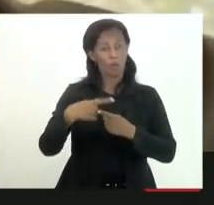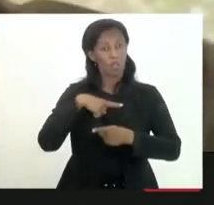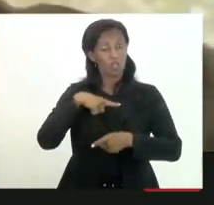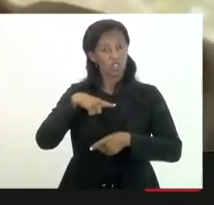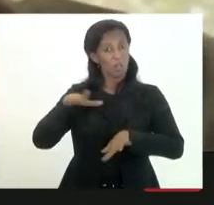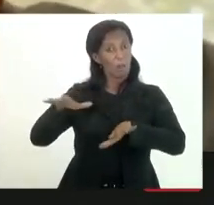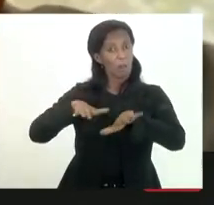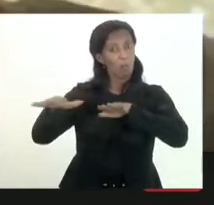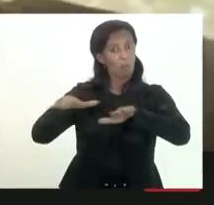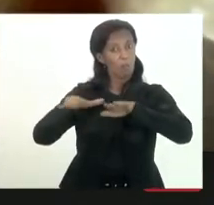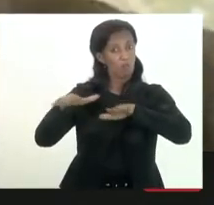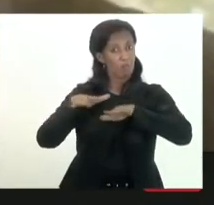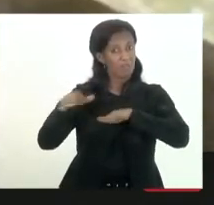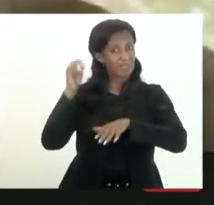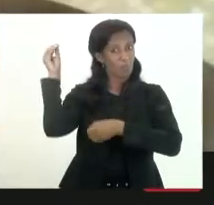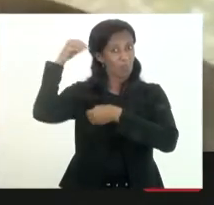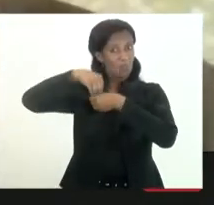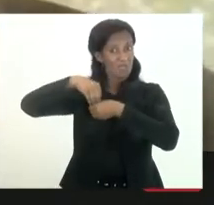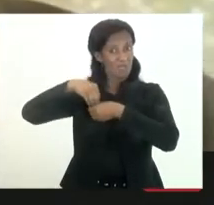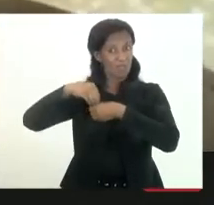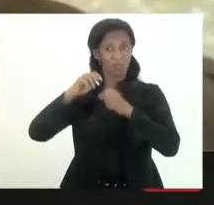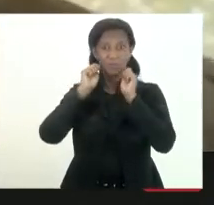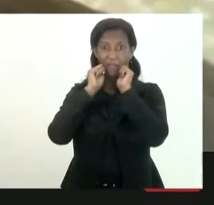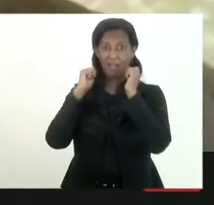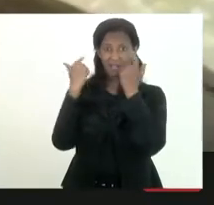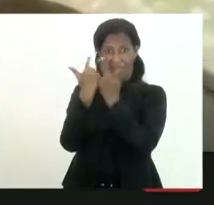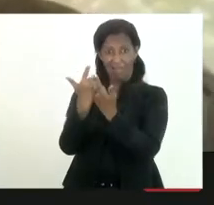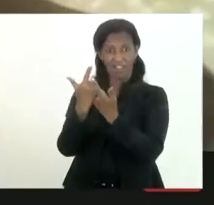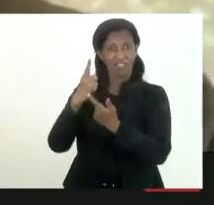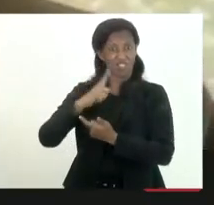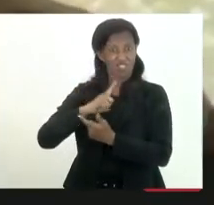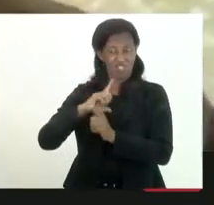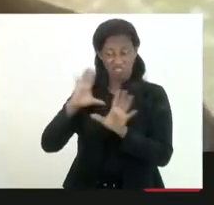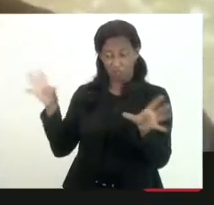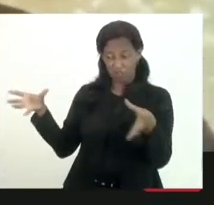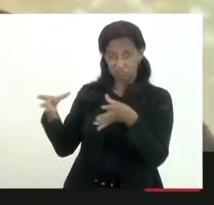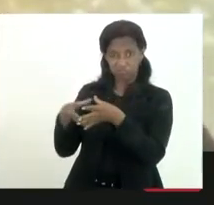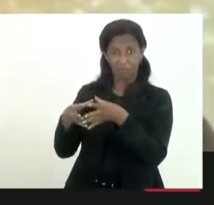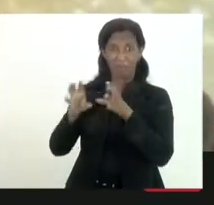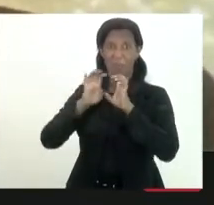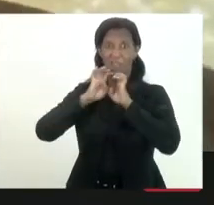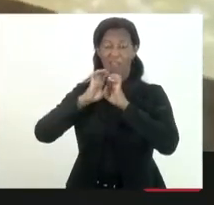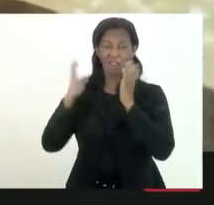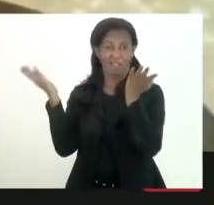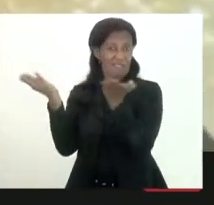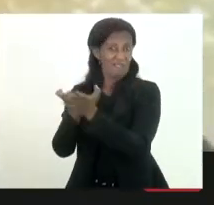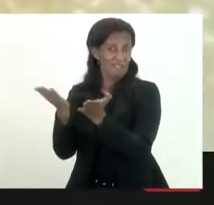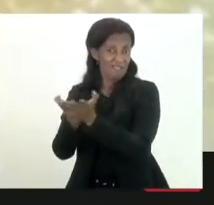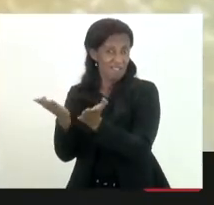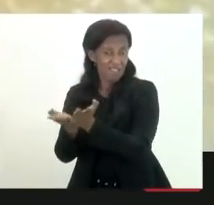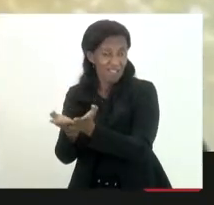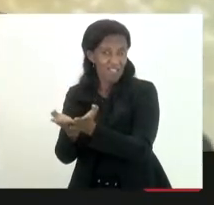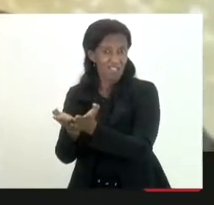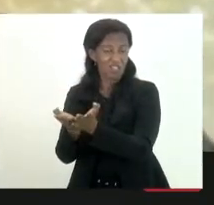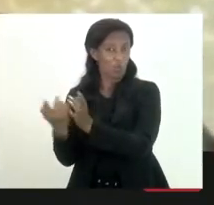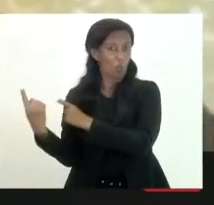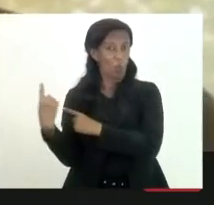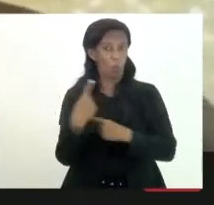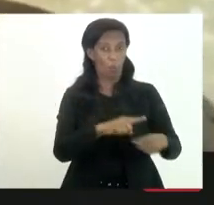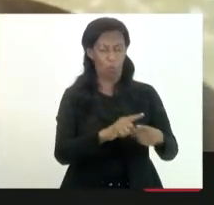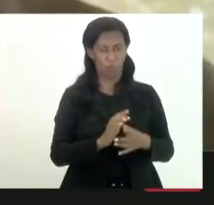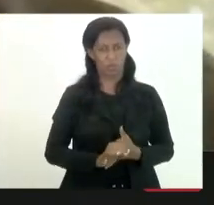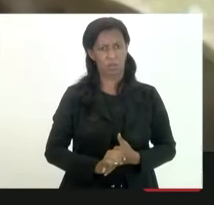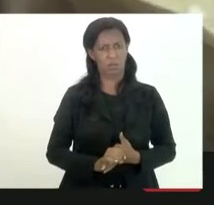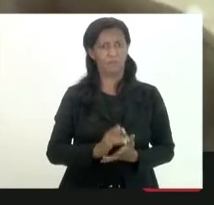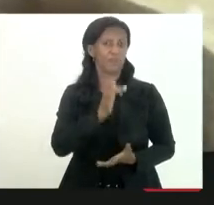bancada evangélica da Leste, falar claramente, que não queria, na época, aquela bancada evangélica. Hoje, o Matias Ju, por exemplo,